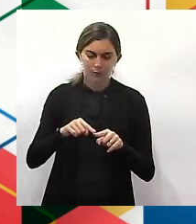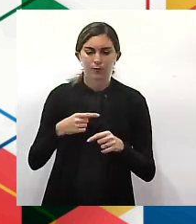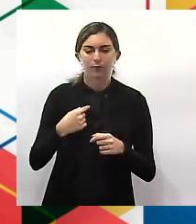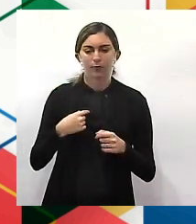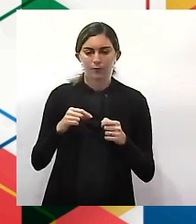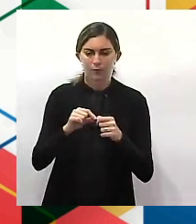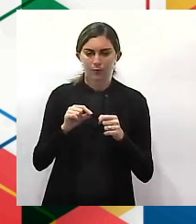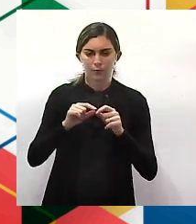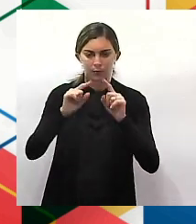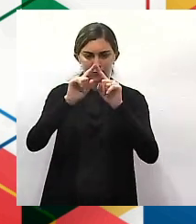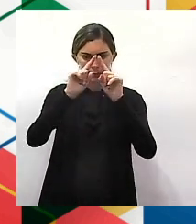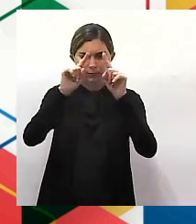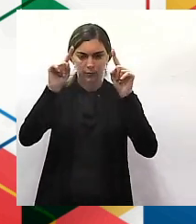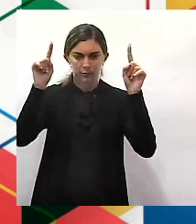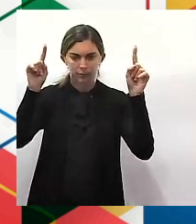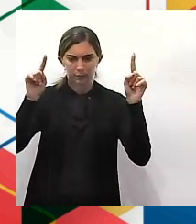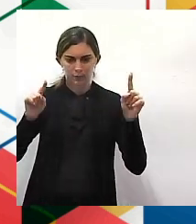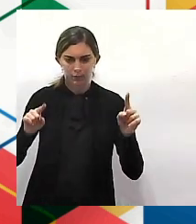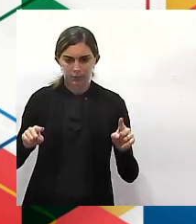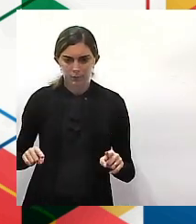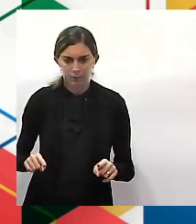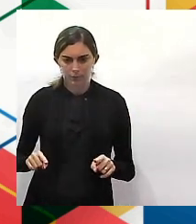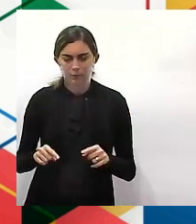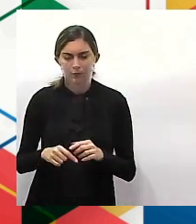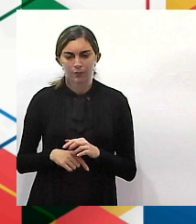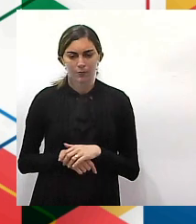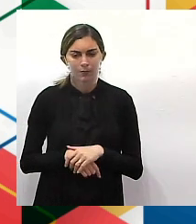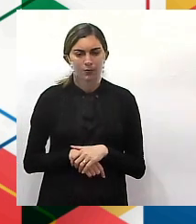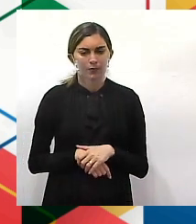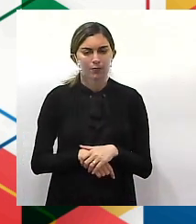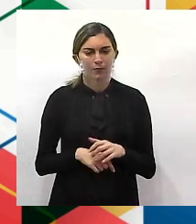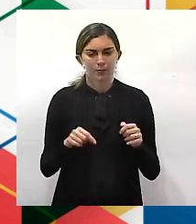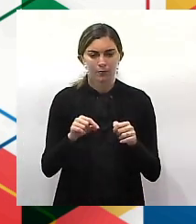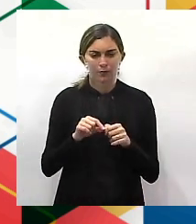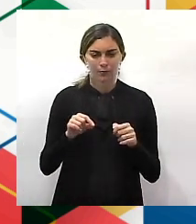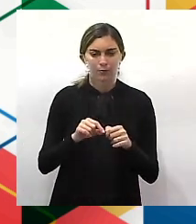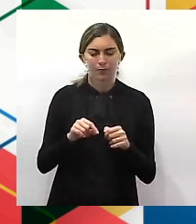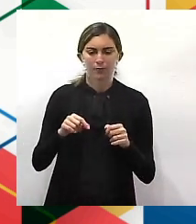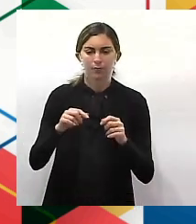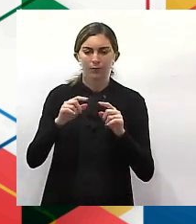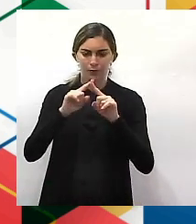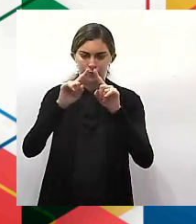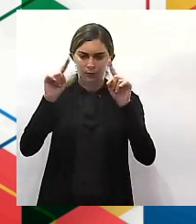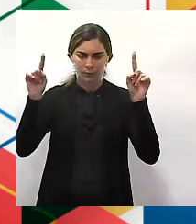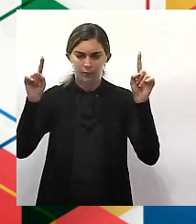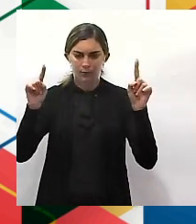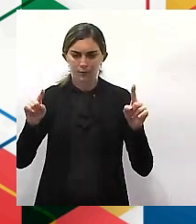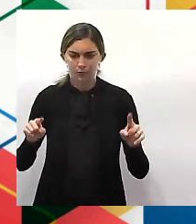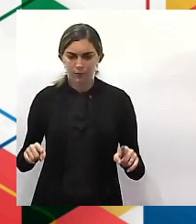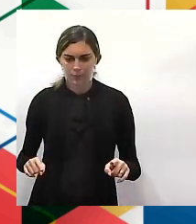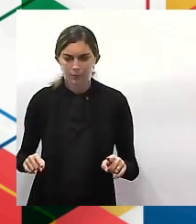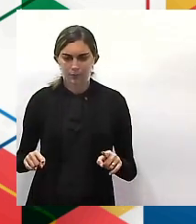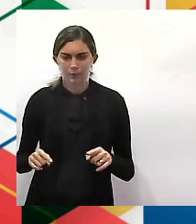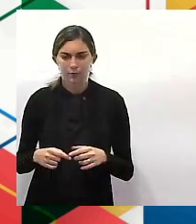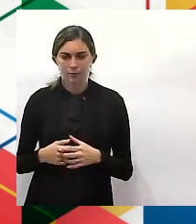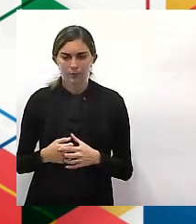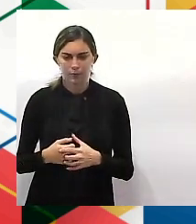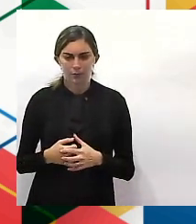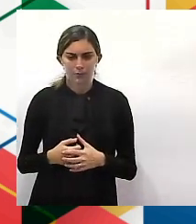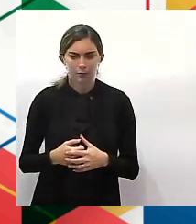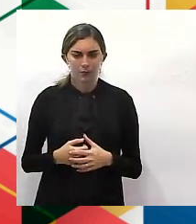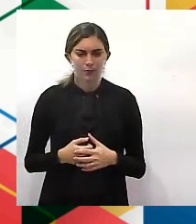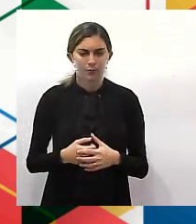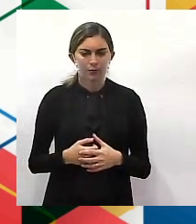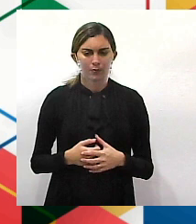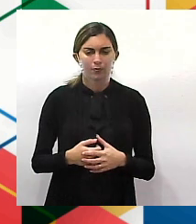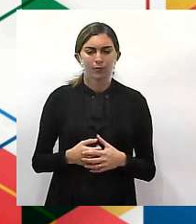um retângulo. Eu vou fechar um retângulo aqui, ó. Vou fechar um retângulo que pega esse vértice de cima e pega esse outro